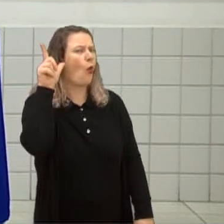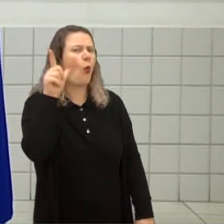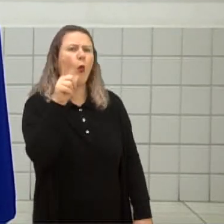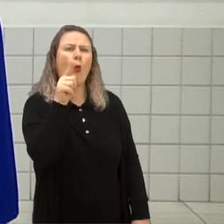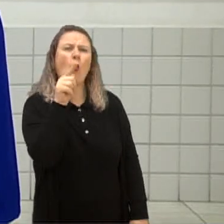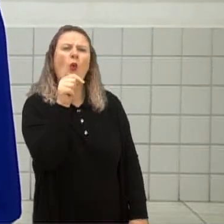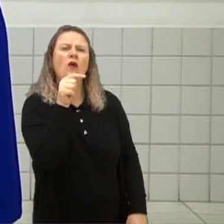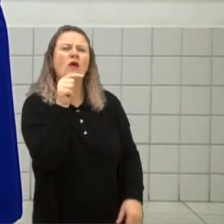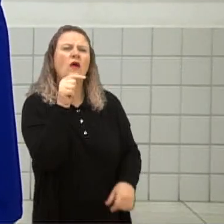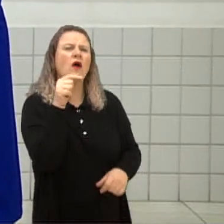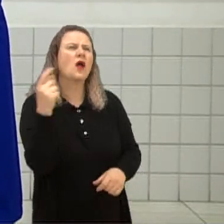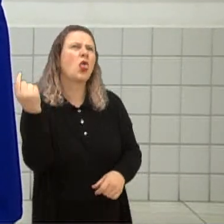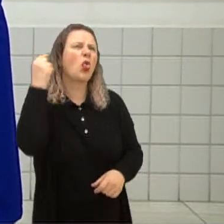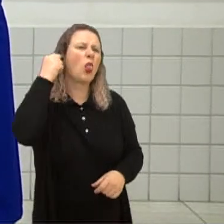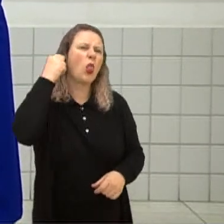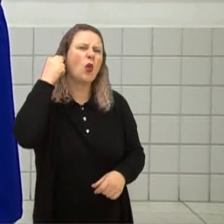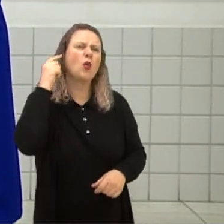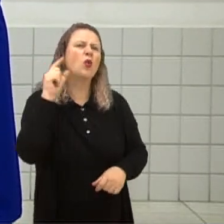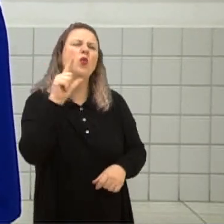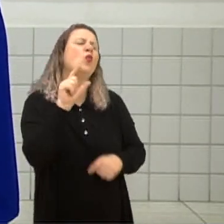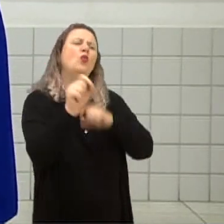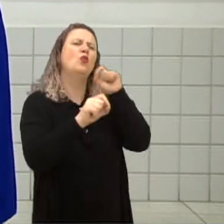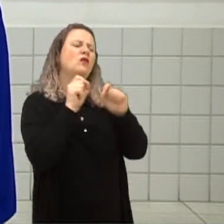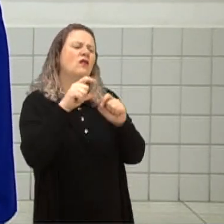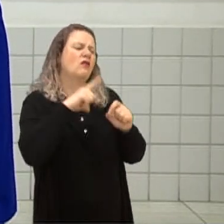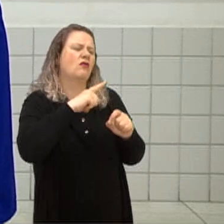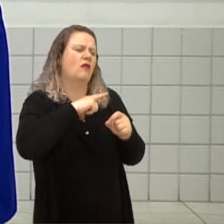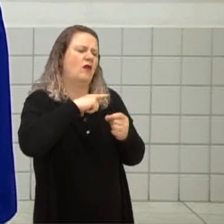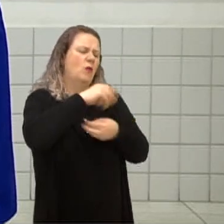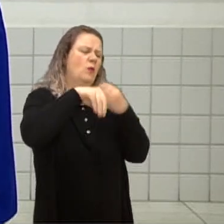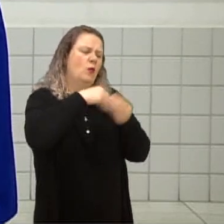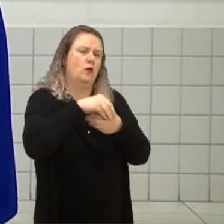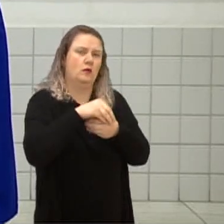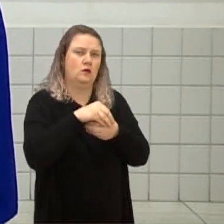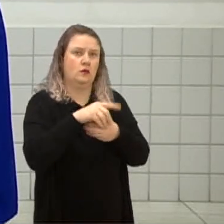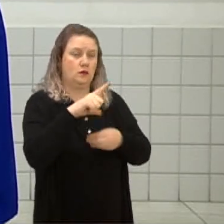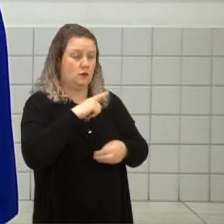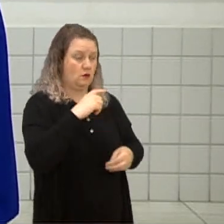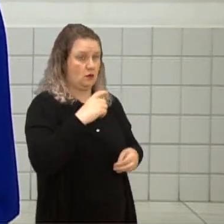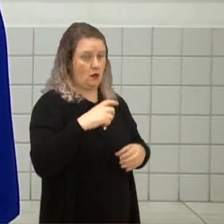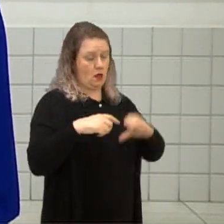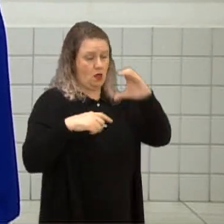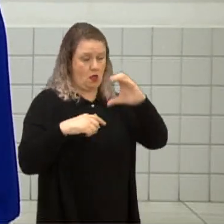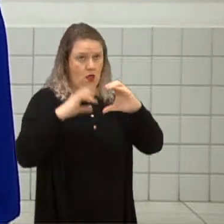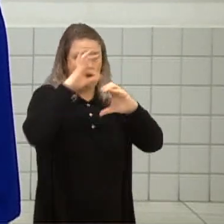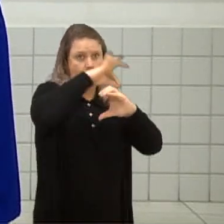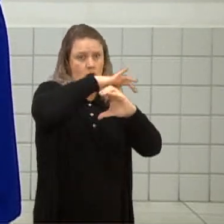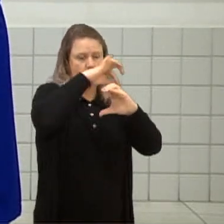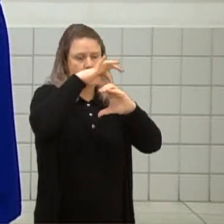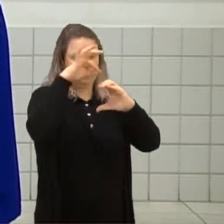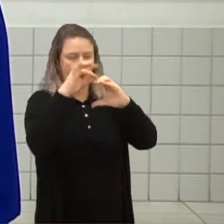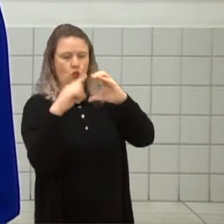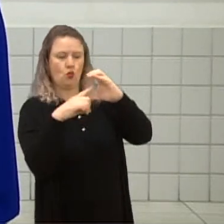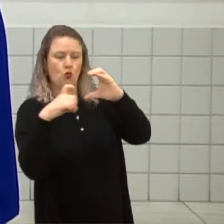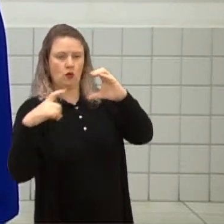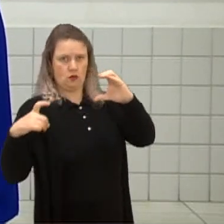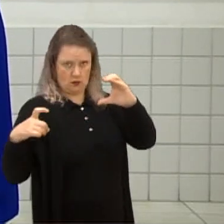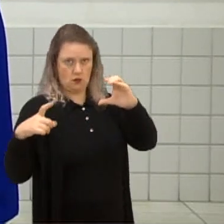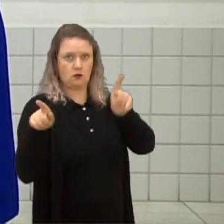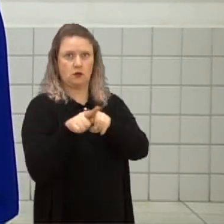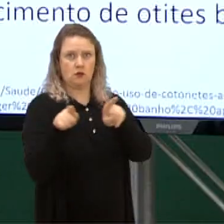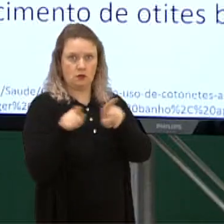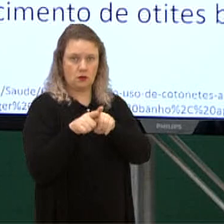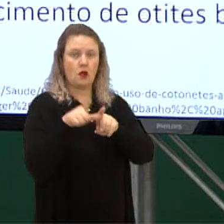que ele é feito, o líquido que está dentro da orelha? Então, no líquido a gente vai ter dentro da cóclea. E dentro da cóclea a gente vai ter uma mistura de